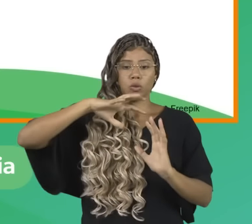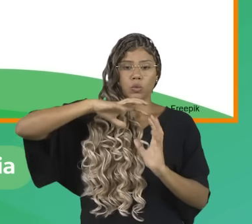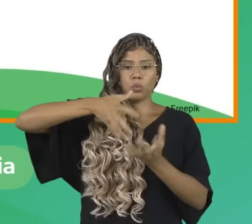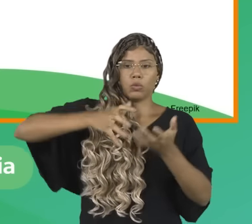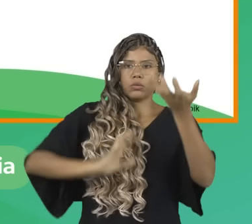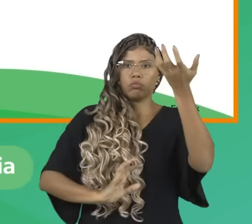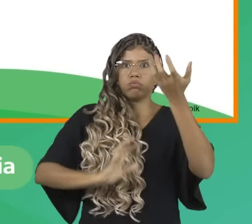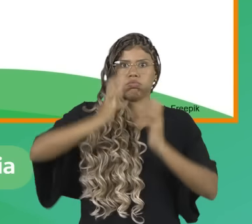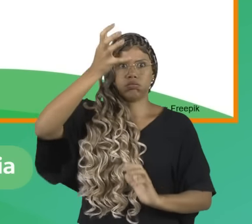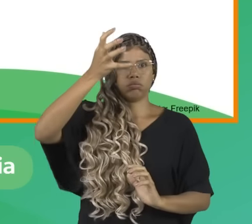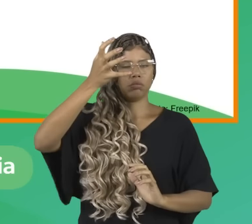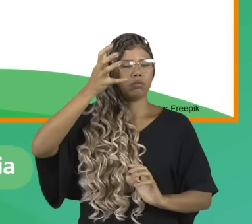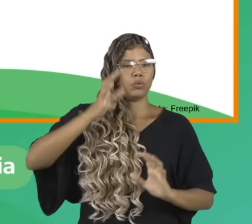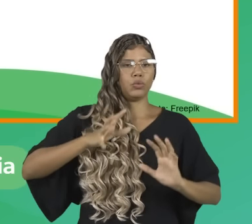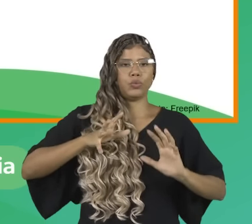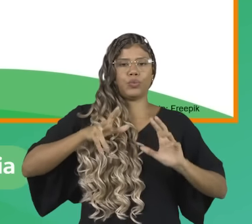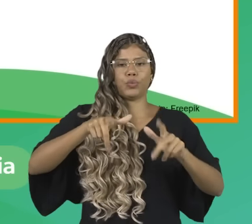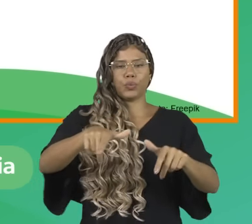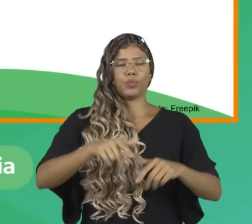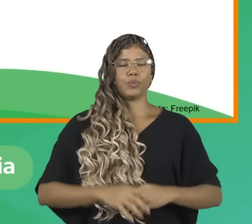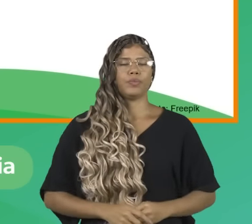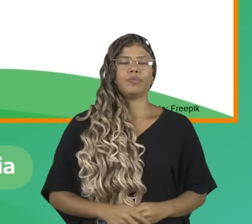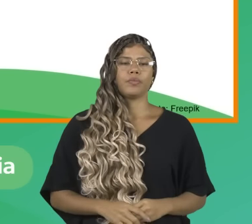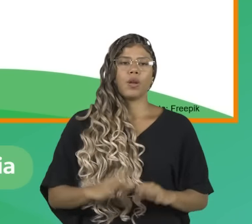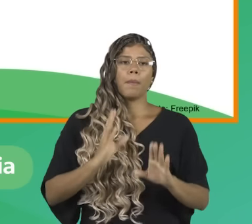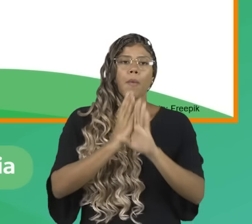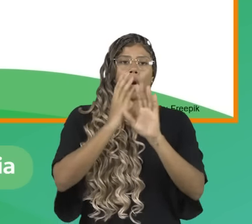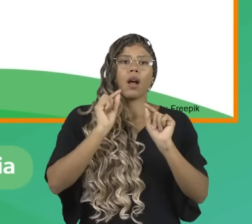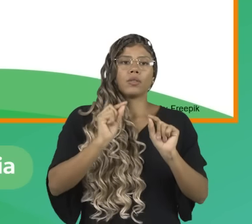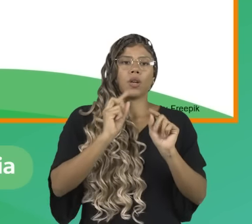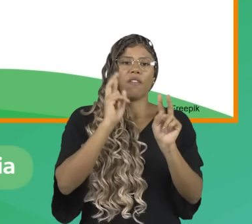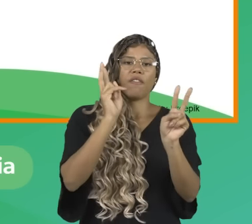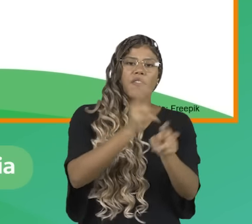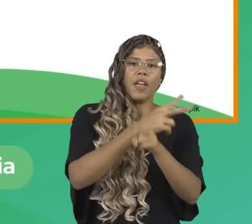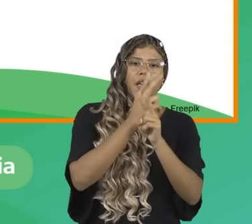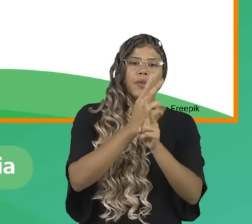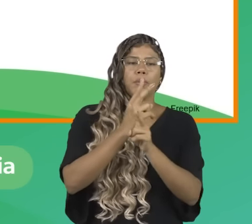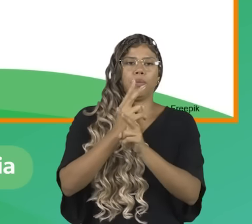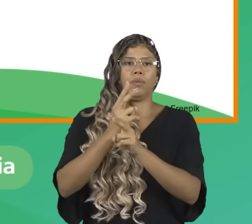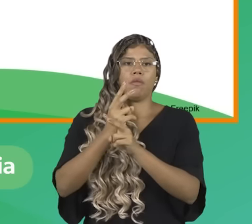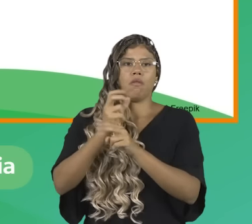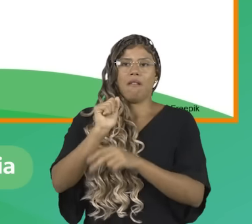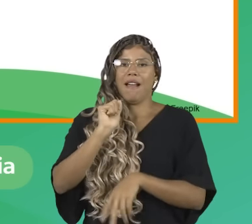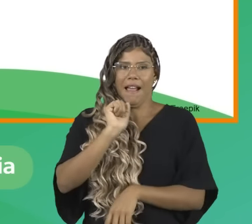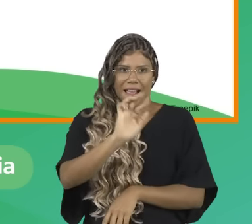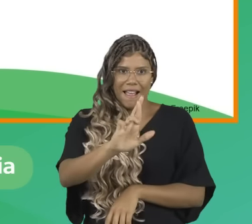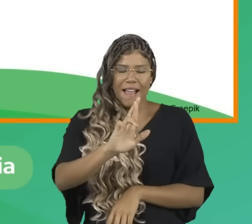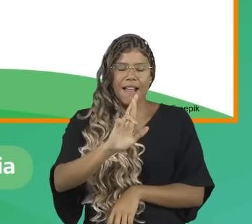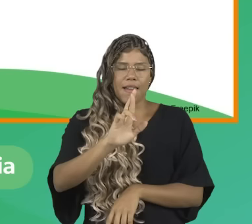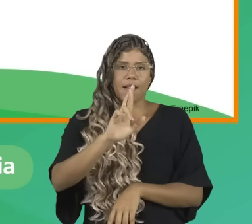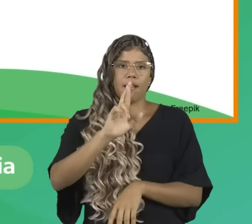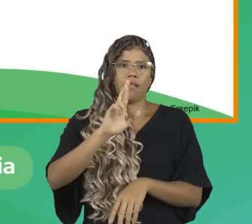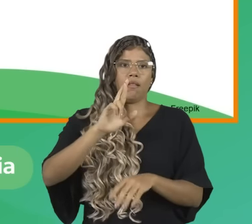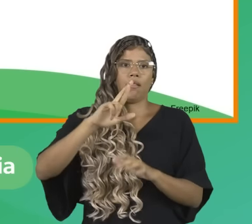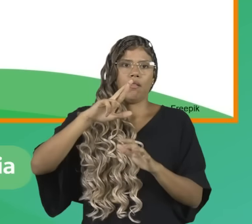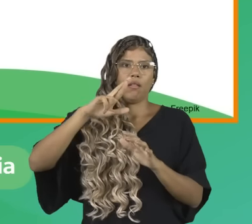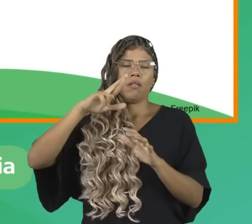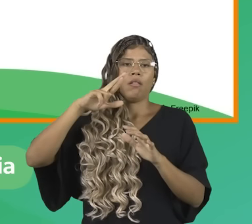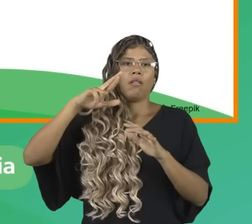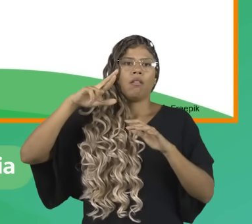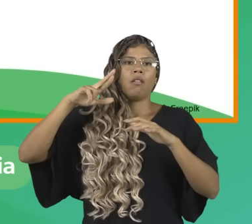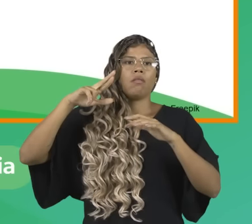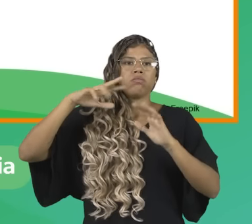massas de oceano, massas que são oceânicas, que fluem através de ciclos pelo